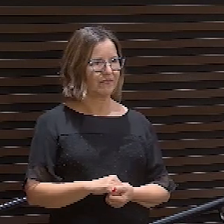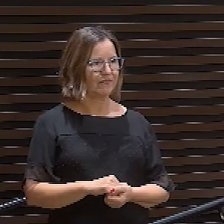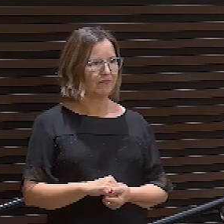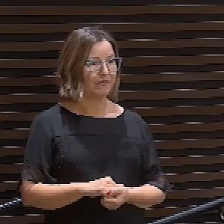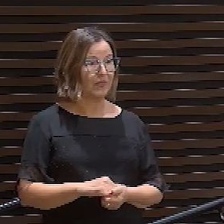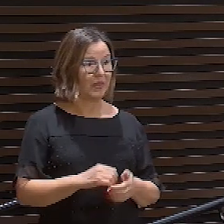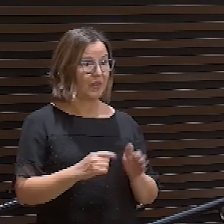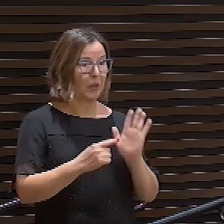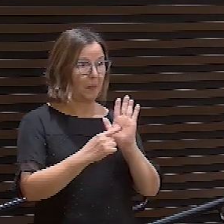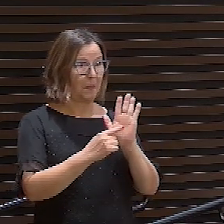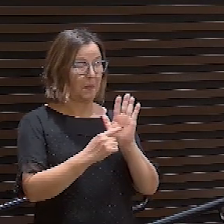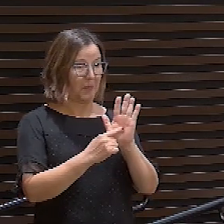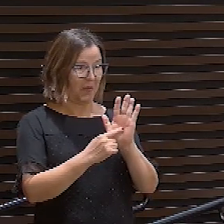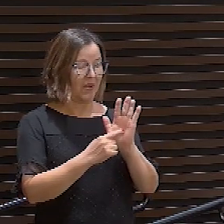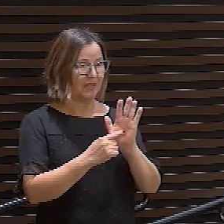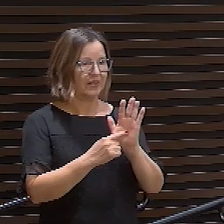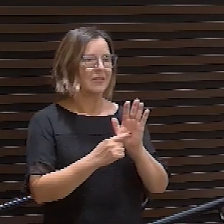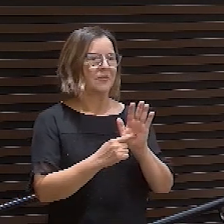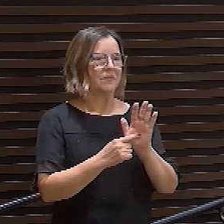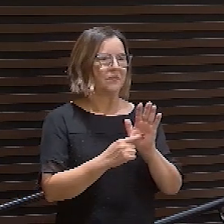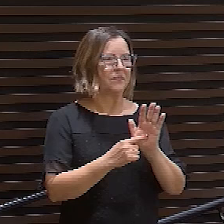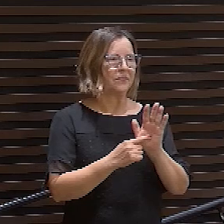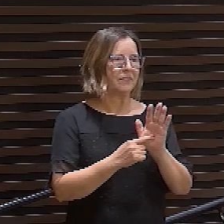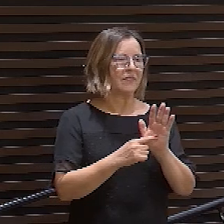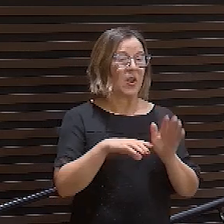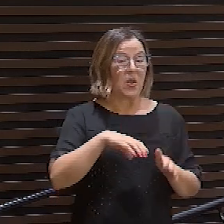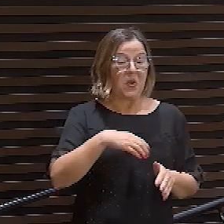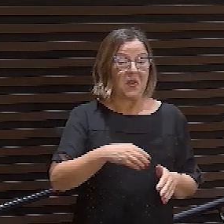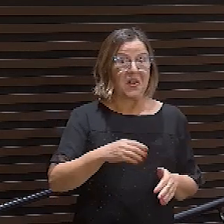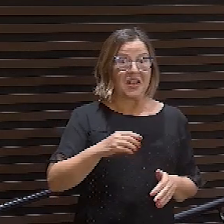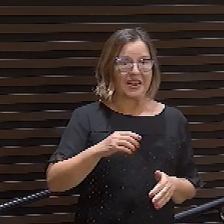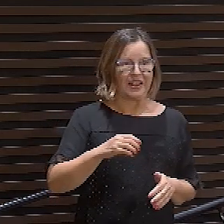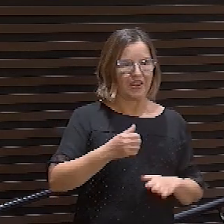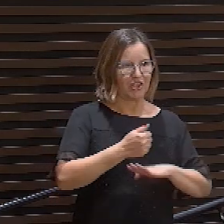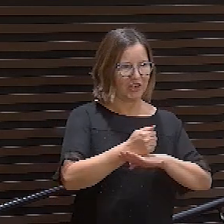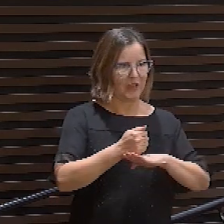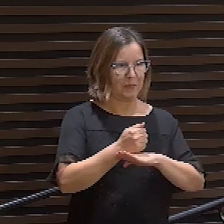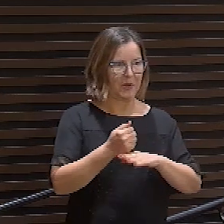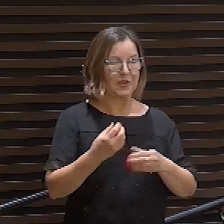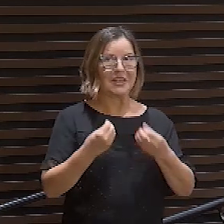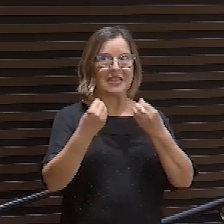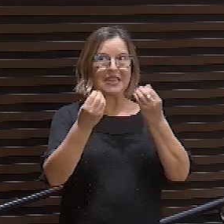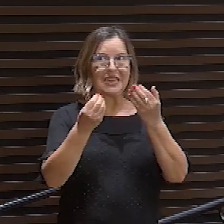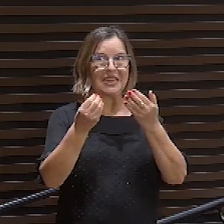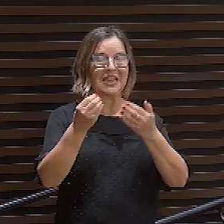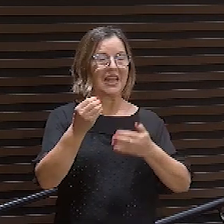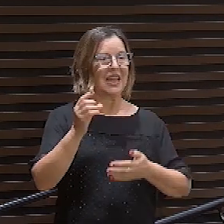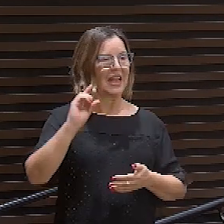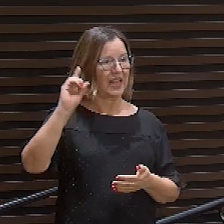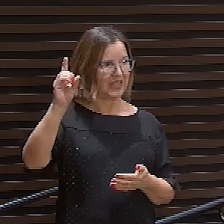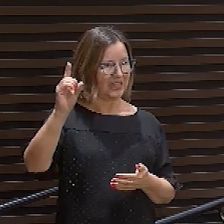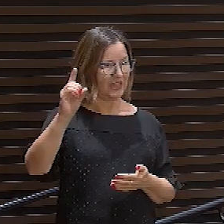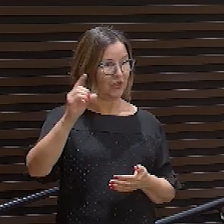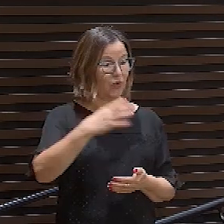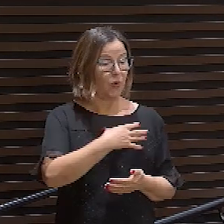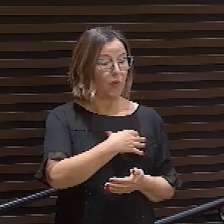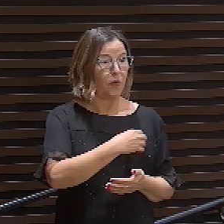Mostra a disposição de Abraão em entregar tudo a Deus, mesmo o filho da promessa.